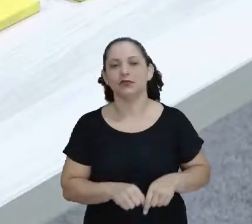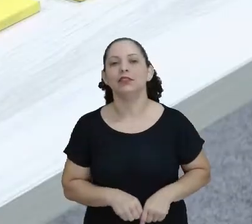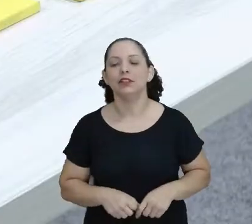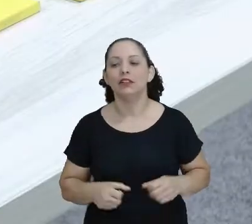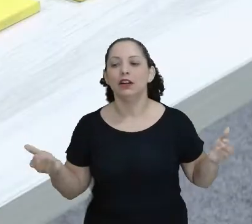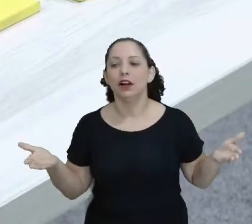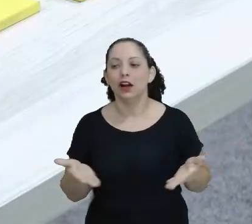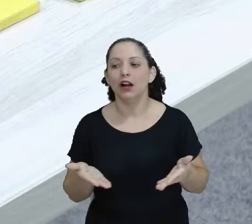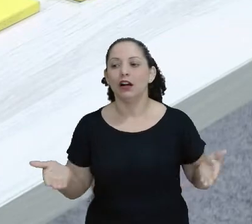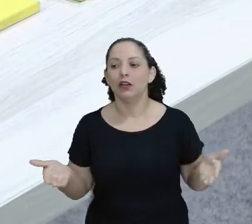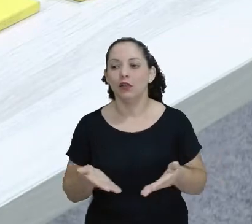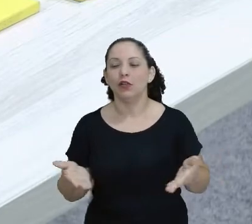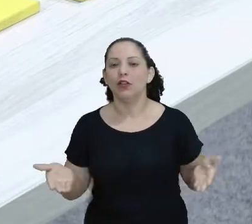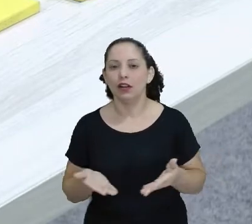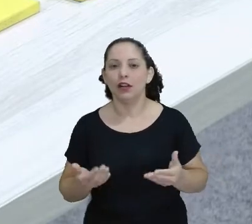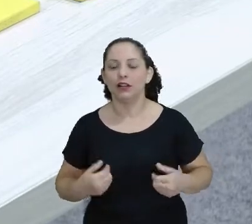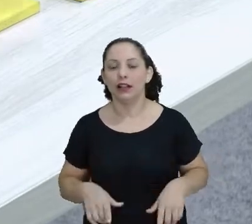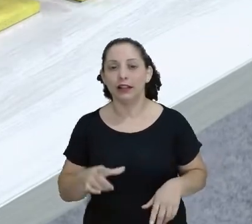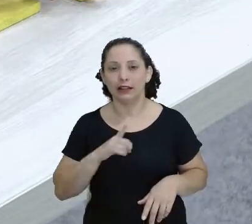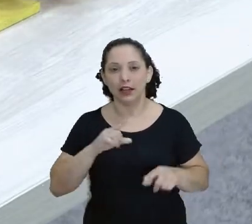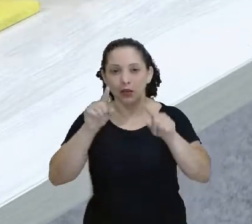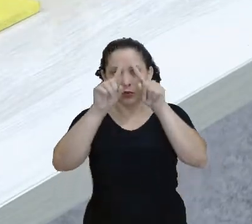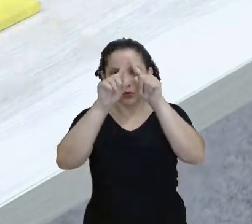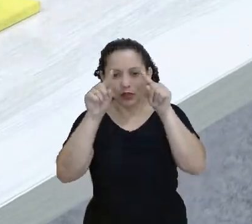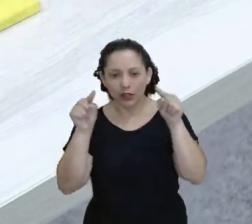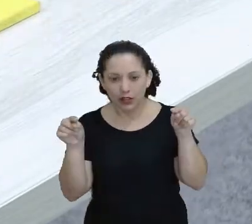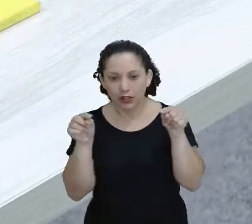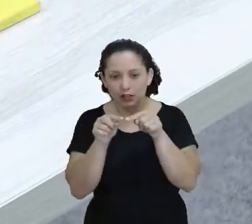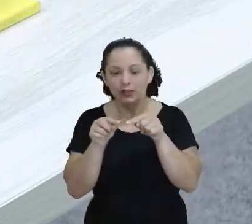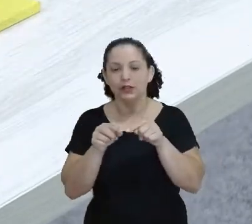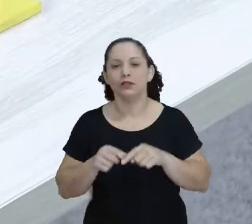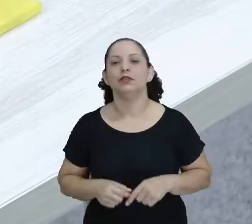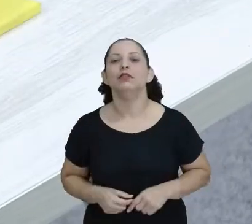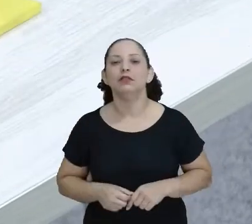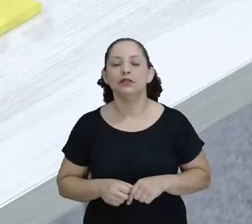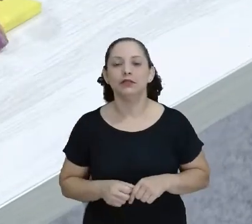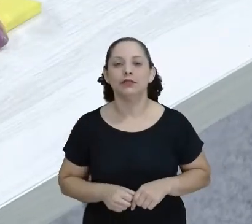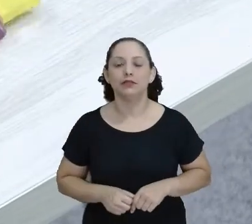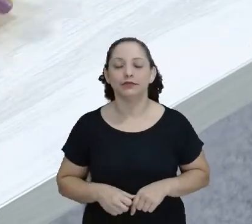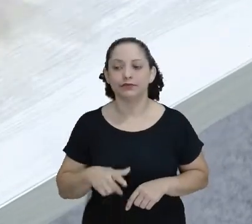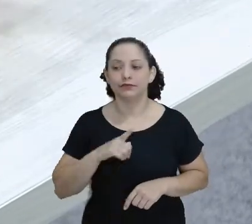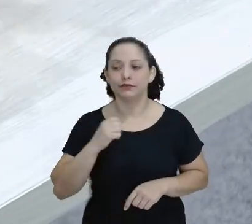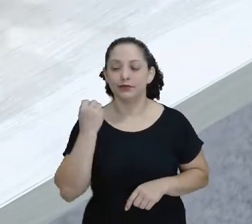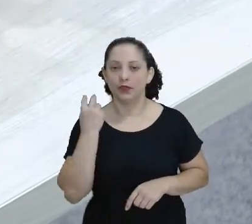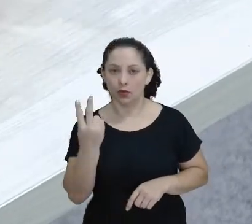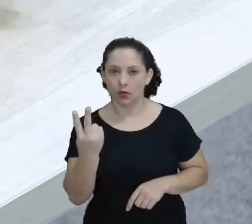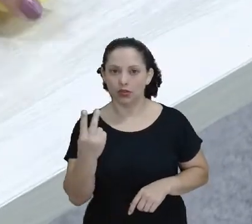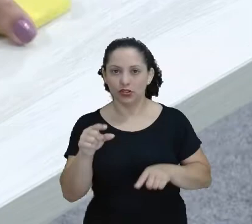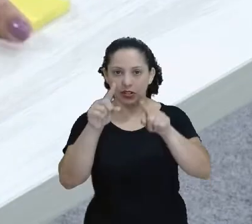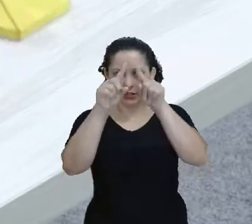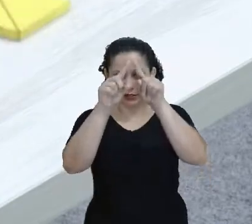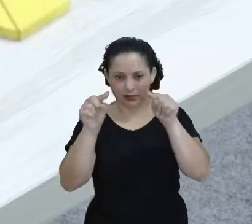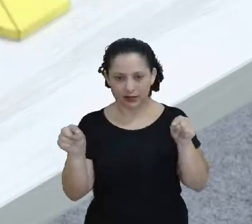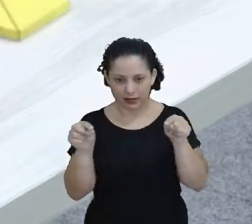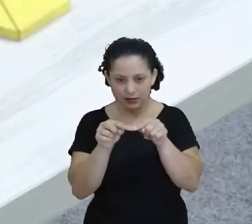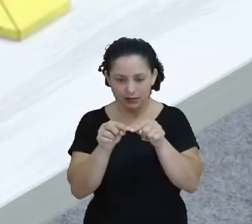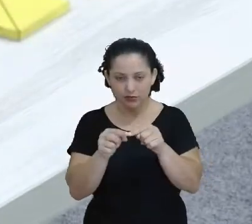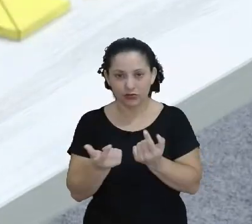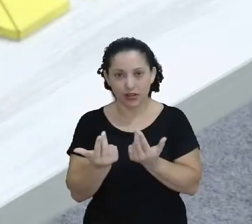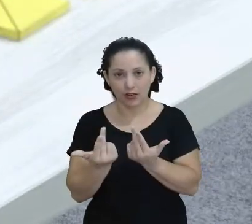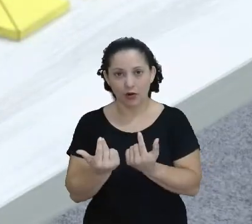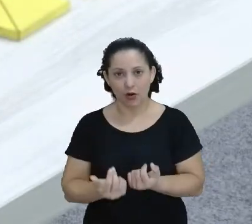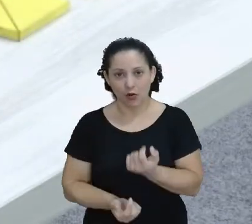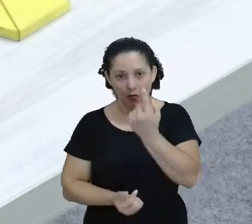agora para o triângulo médio. A gente já sabe que 2 triângulos é o mesmo que